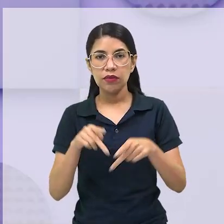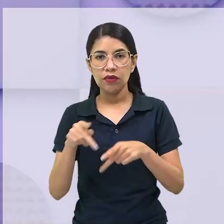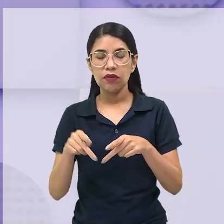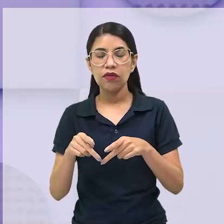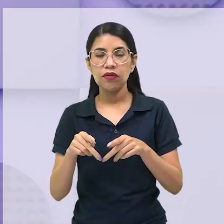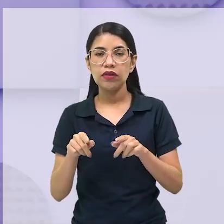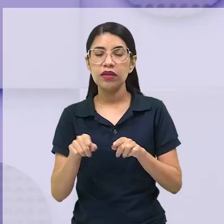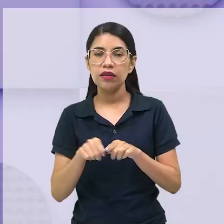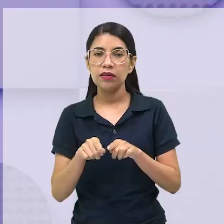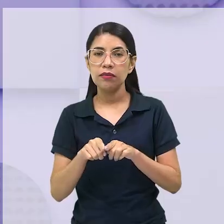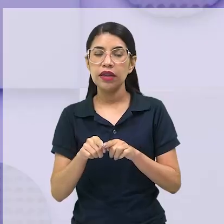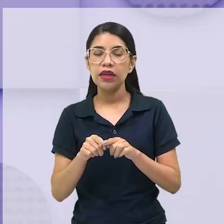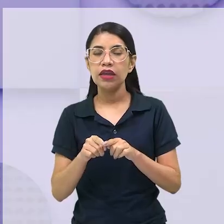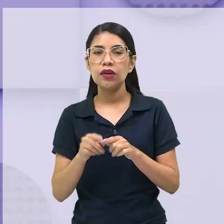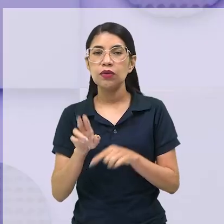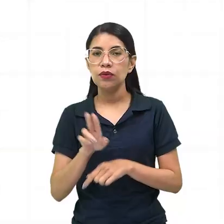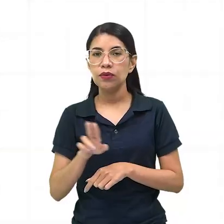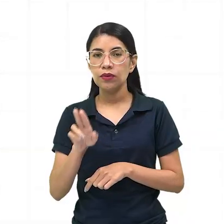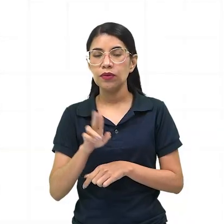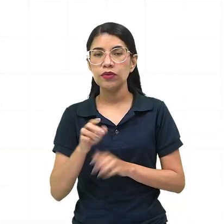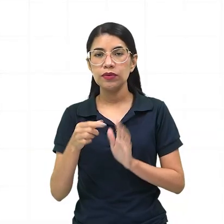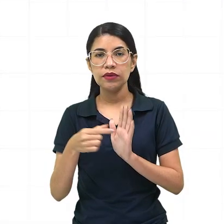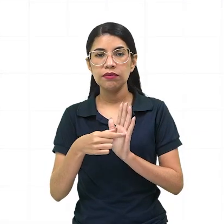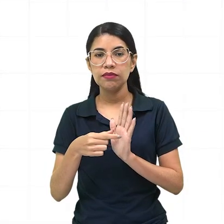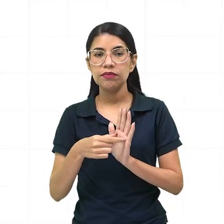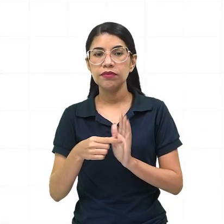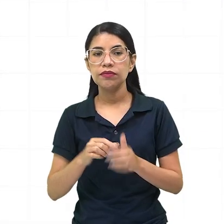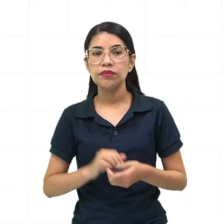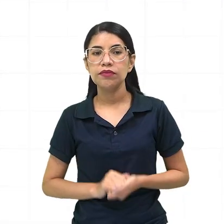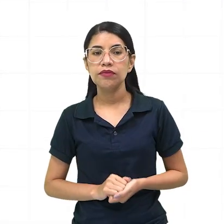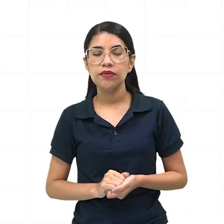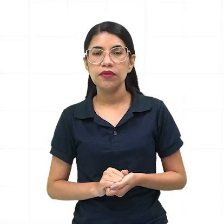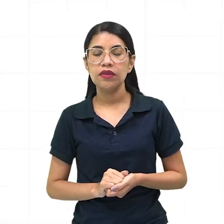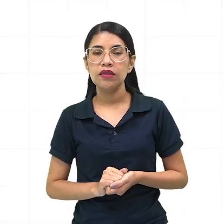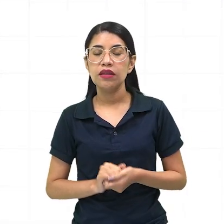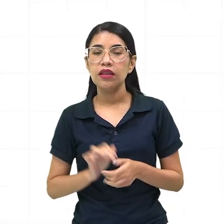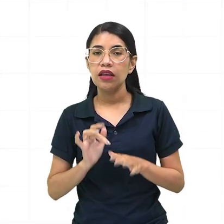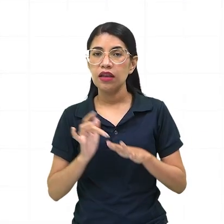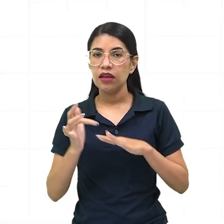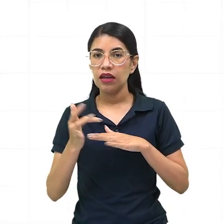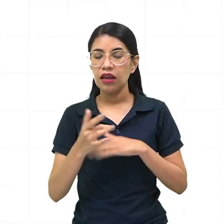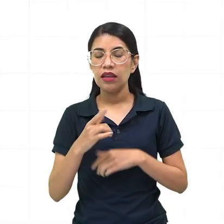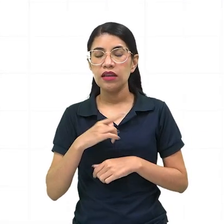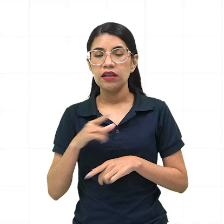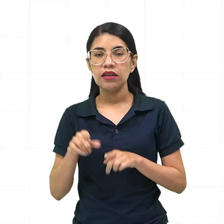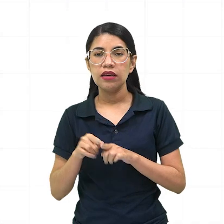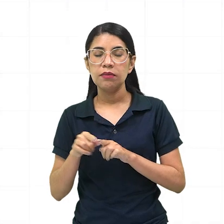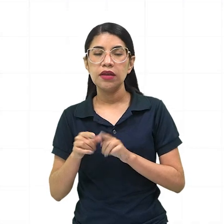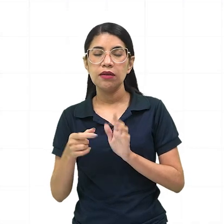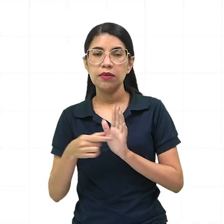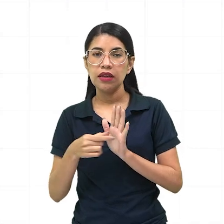os aplicativos. Olha só, além das redes sociais, existem aplicativos criados